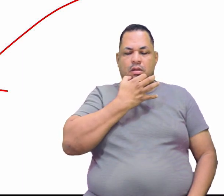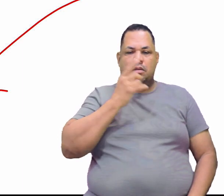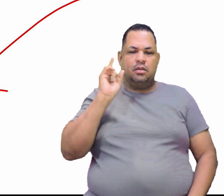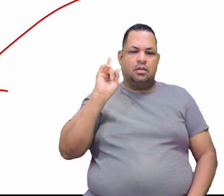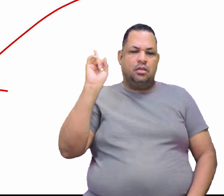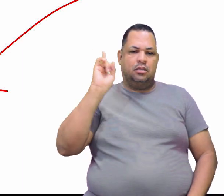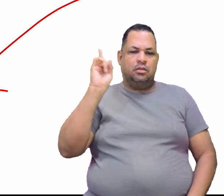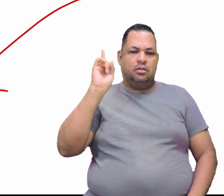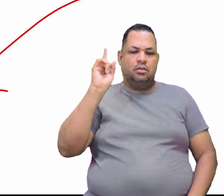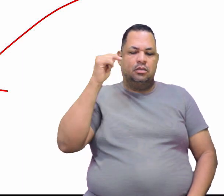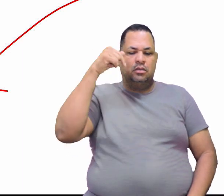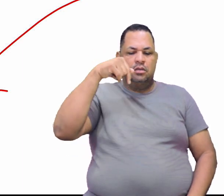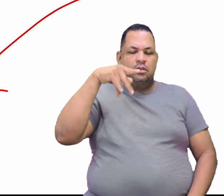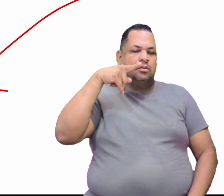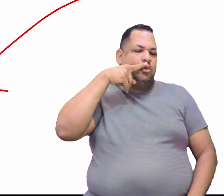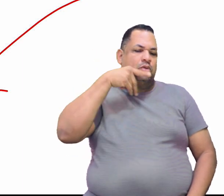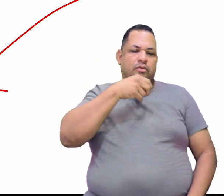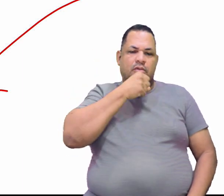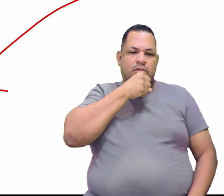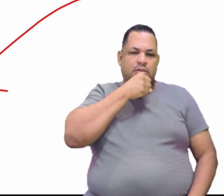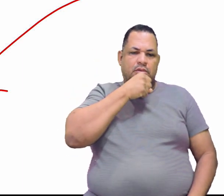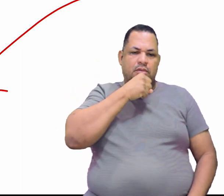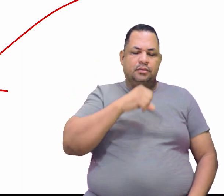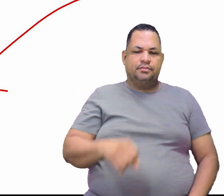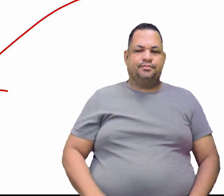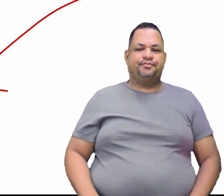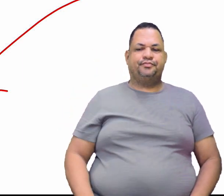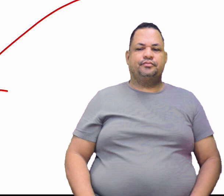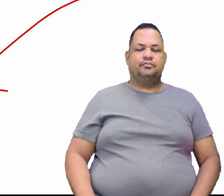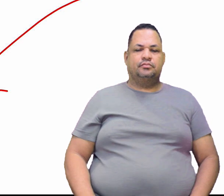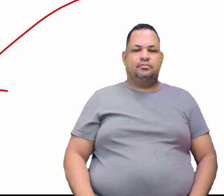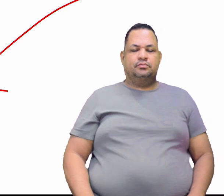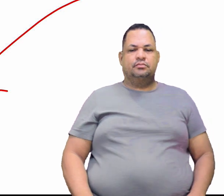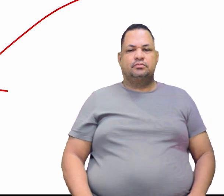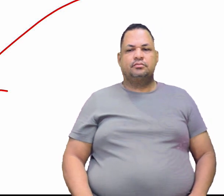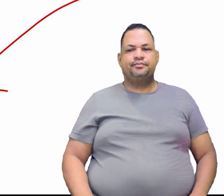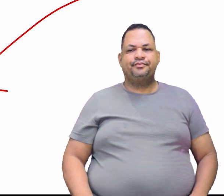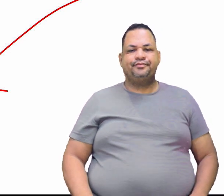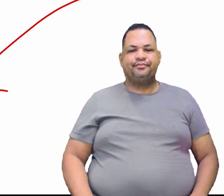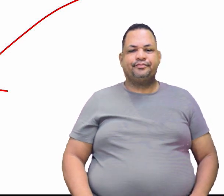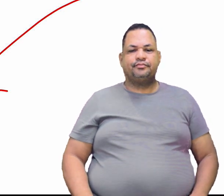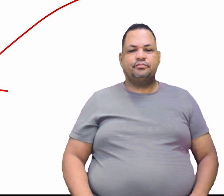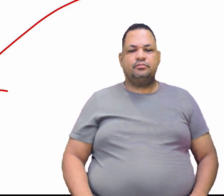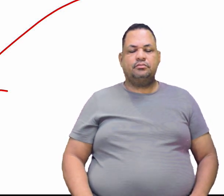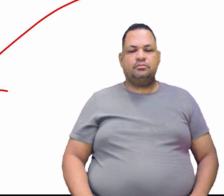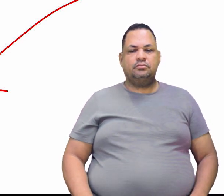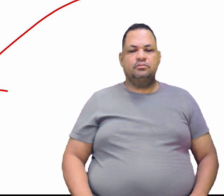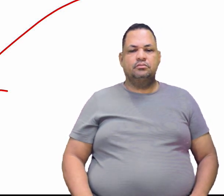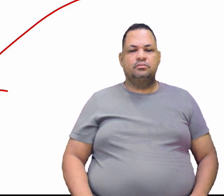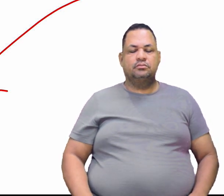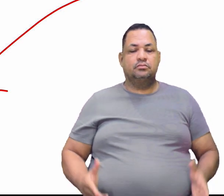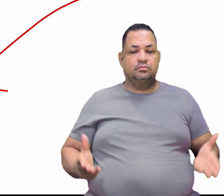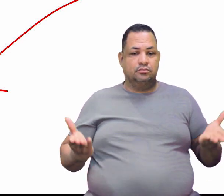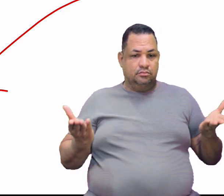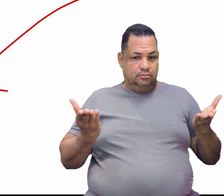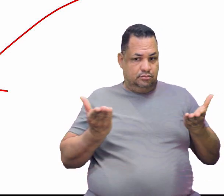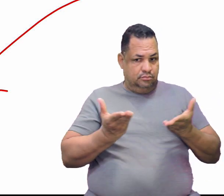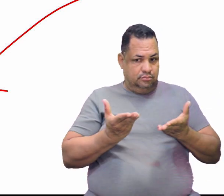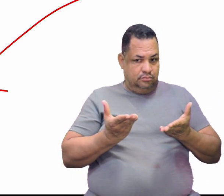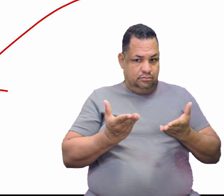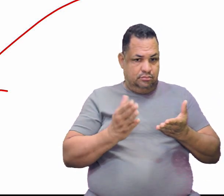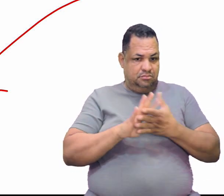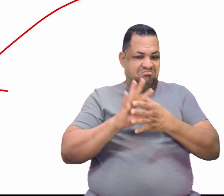Uma em Londres e a outra aqui em Porto Velho, nessa região de Santo Antônio. Tá bom? Então, hoje está